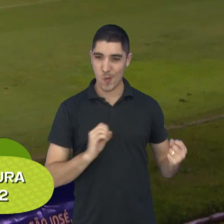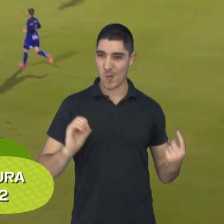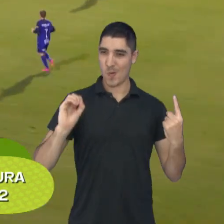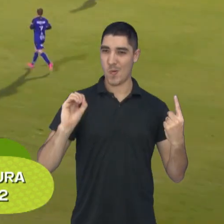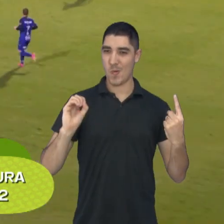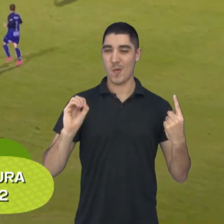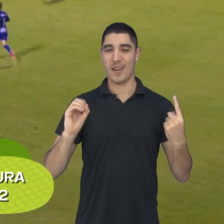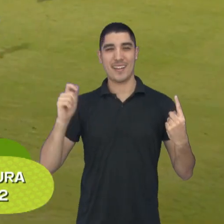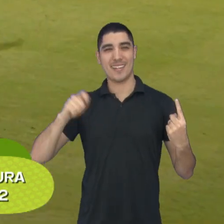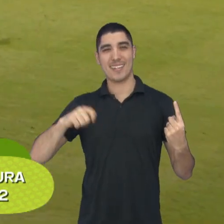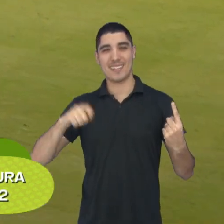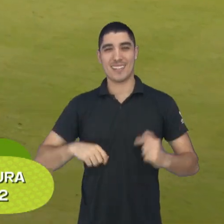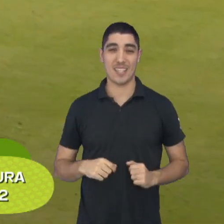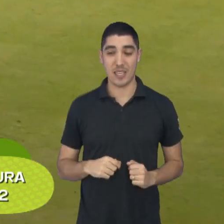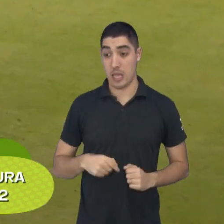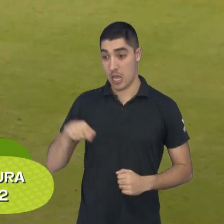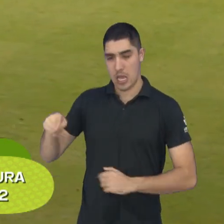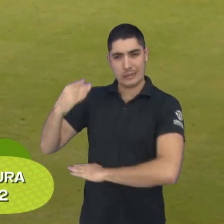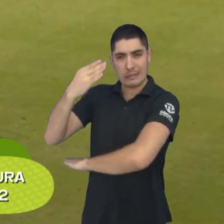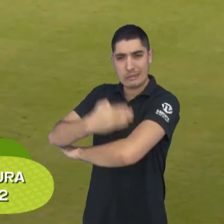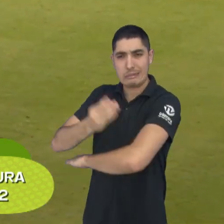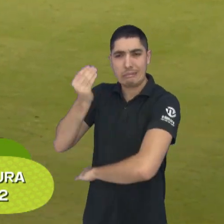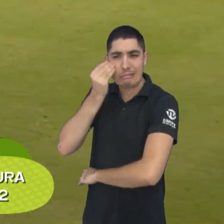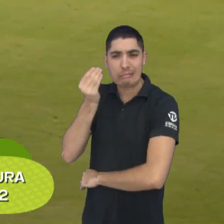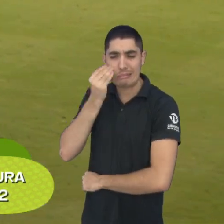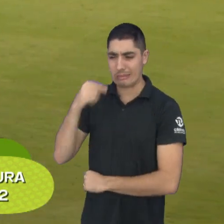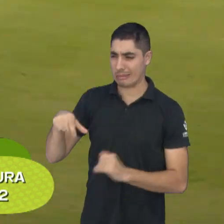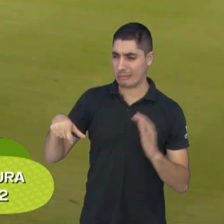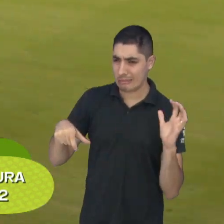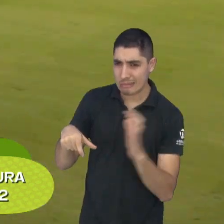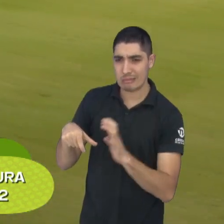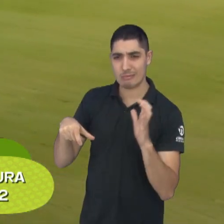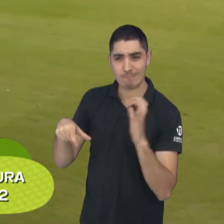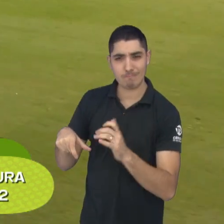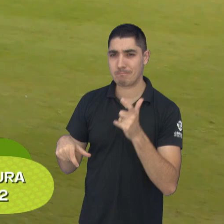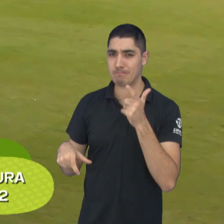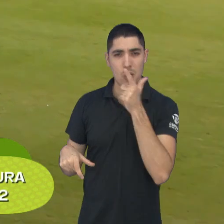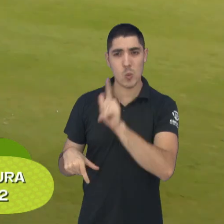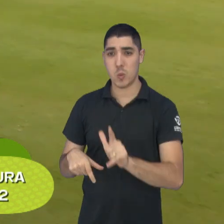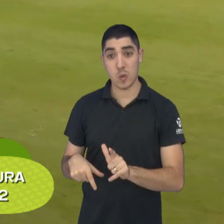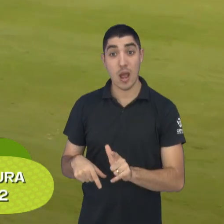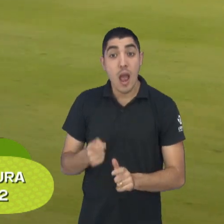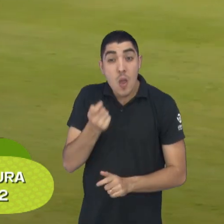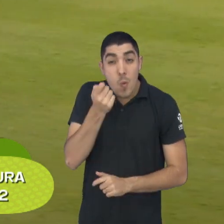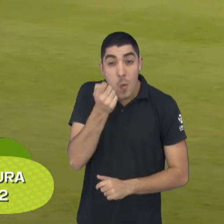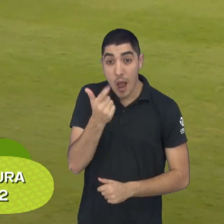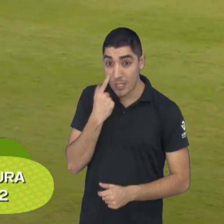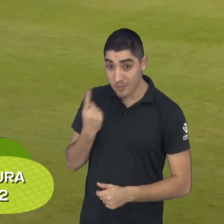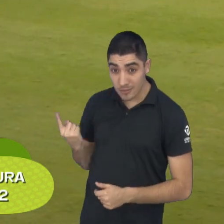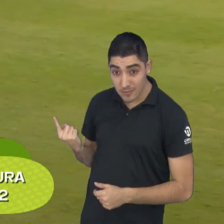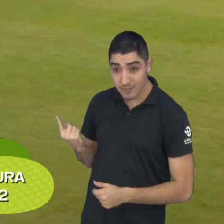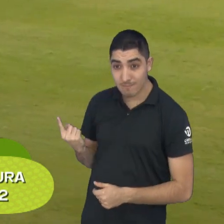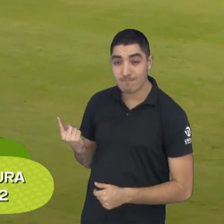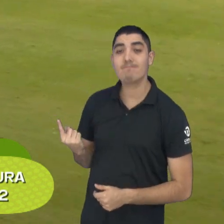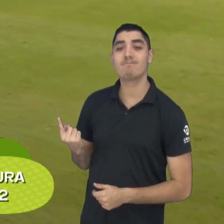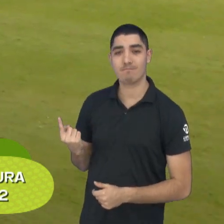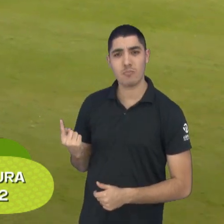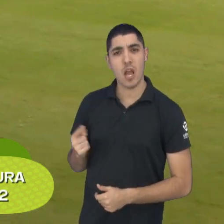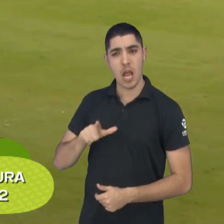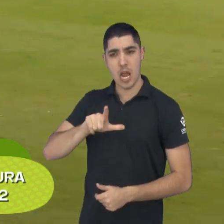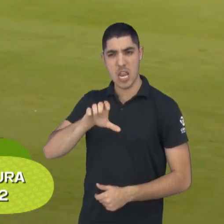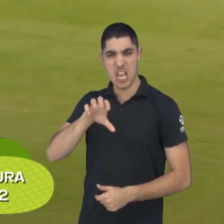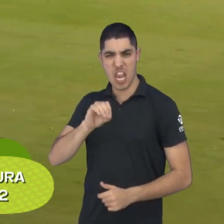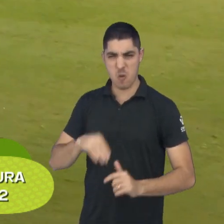José. O Rio Claro tentava o empate de qualquer jeito. E até quando encontrou uma brecha no bate-rebate, Léo